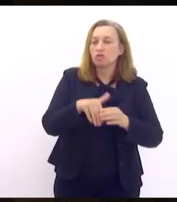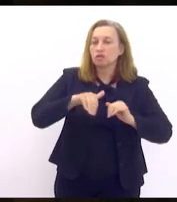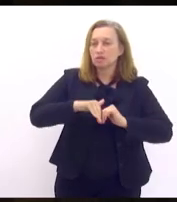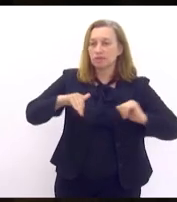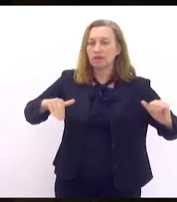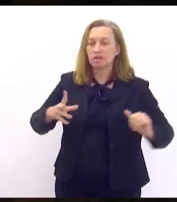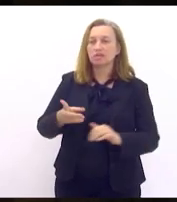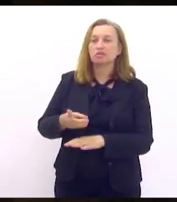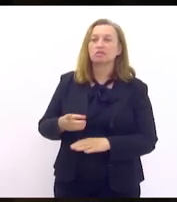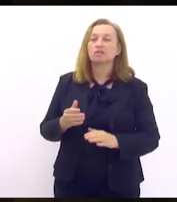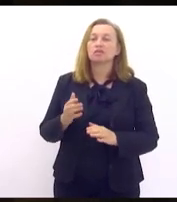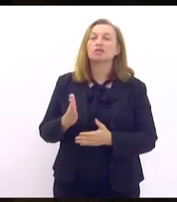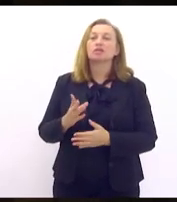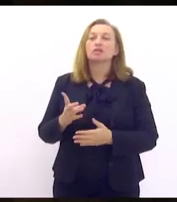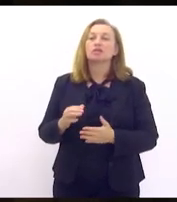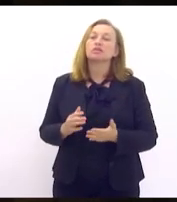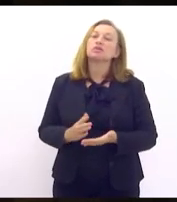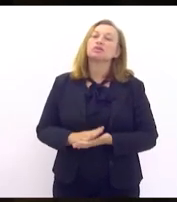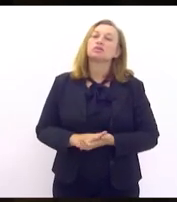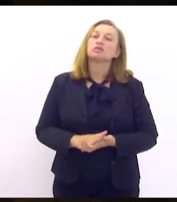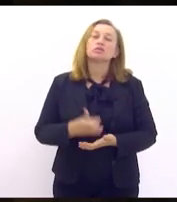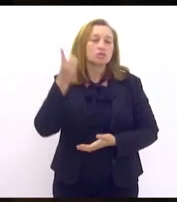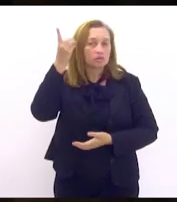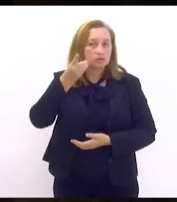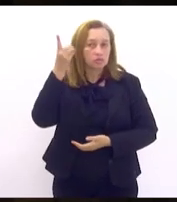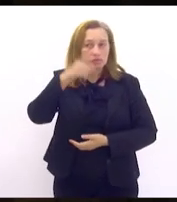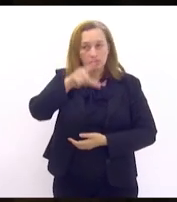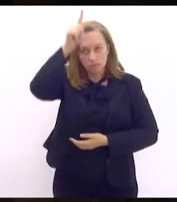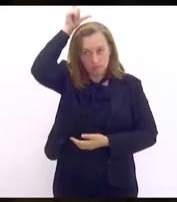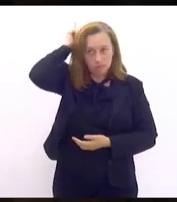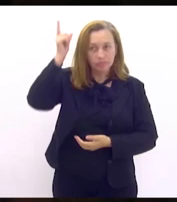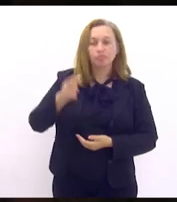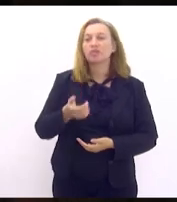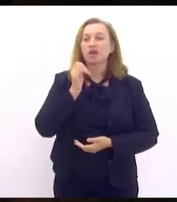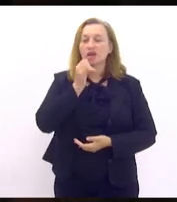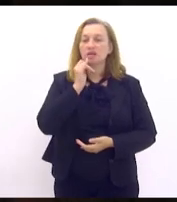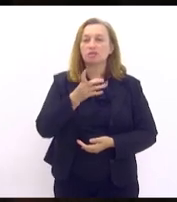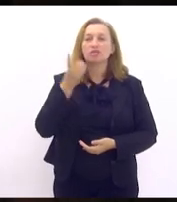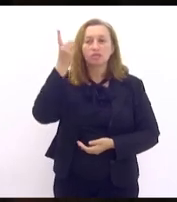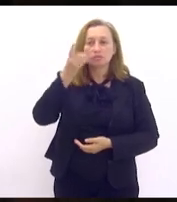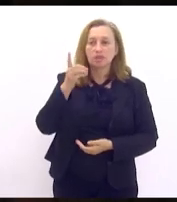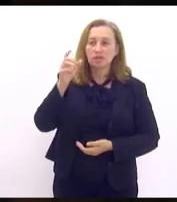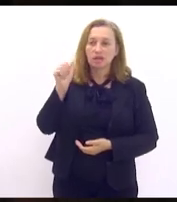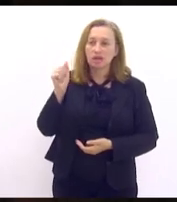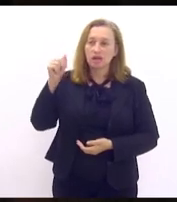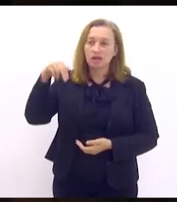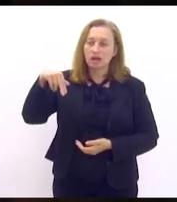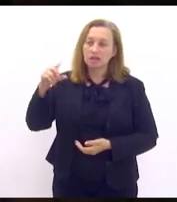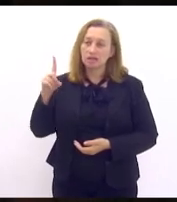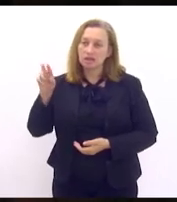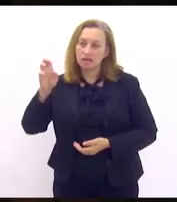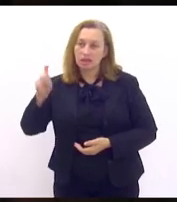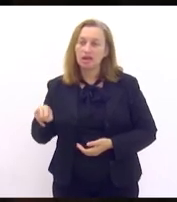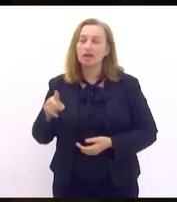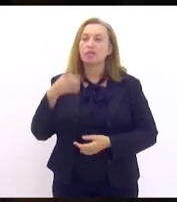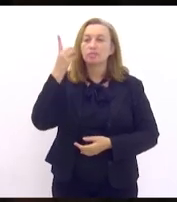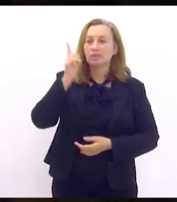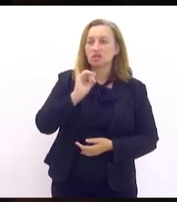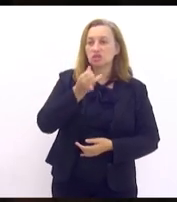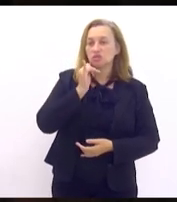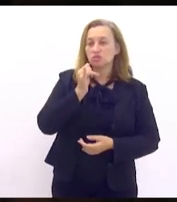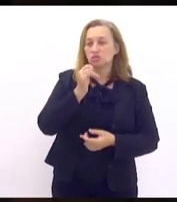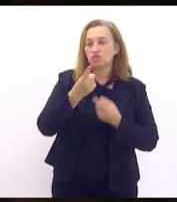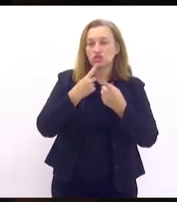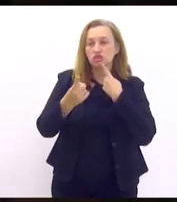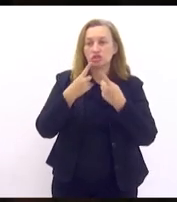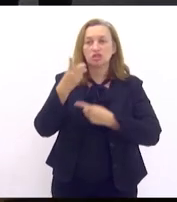separado, favorável, com restrições, do deputado Luiz Paulo, relator deputado André Correia. Para discutir, a deputada Marta